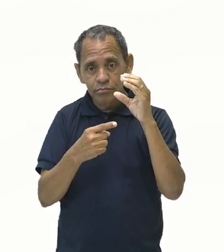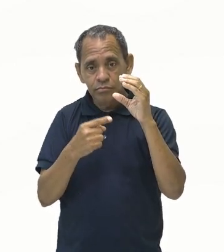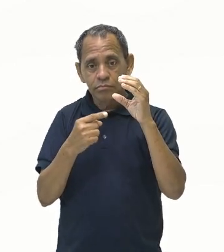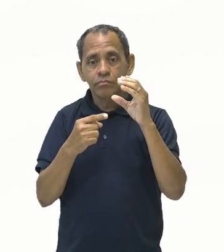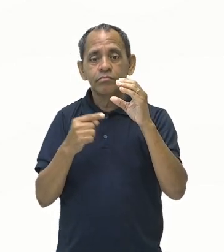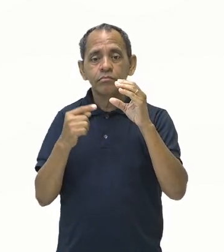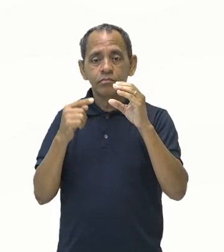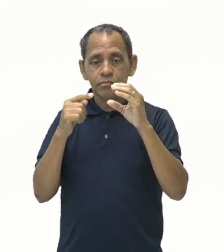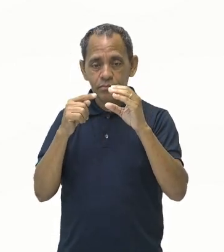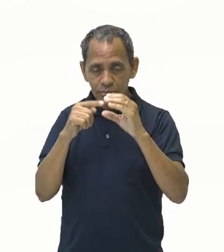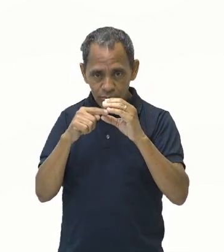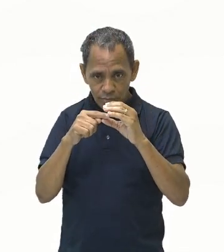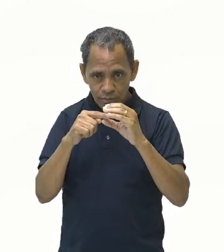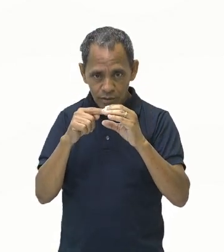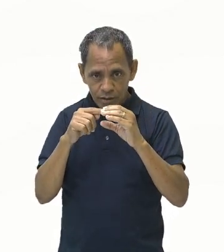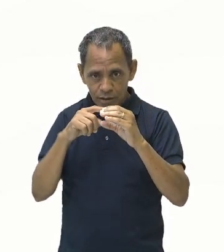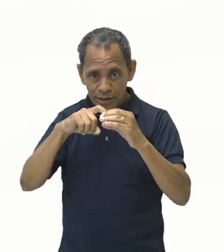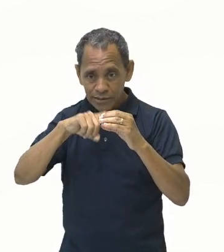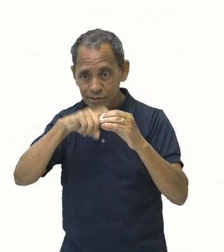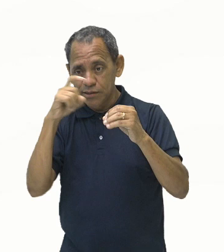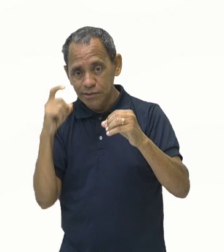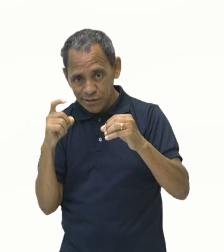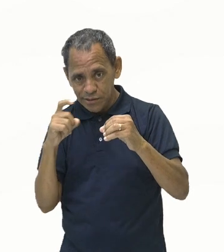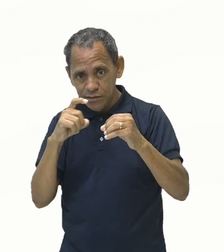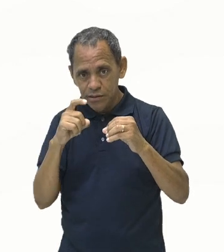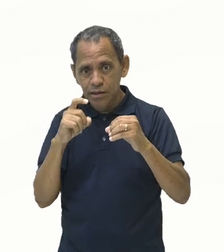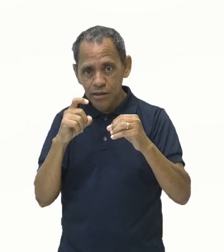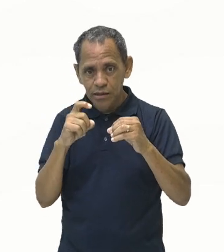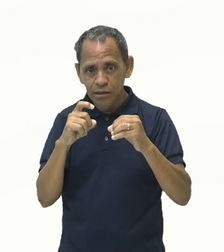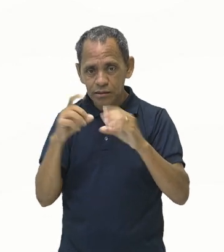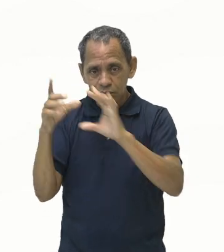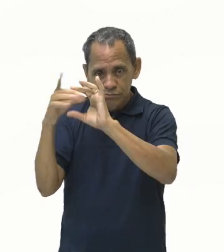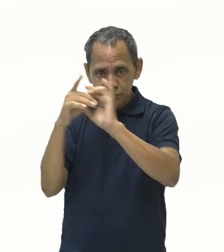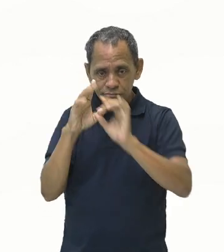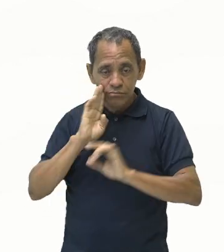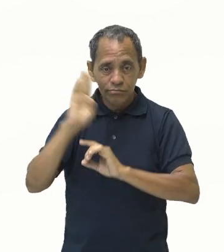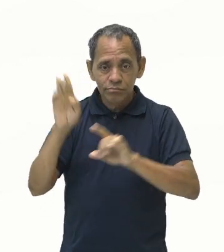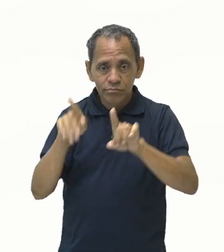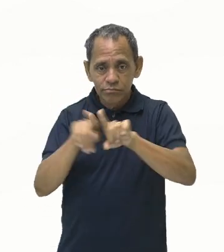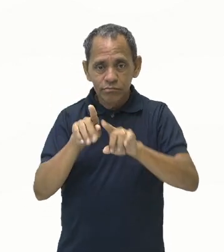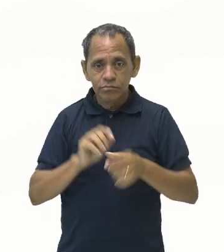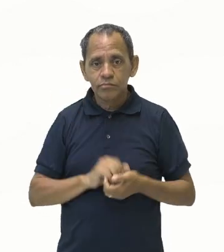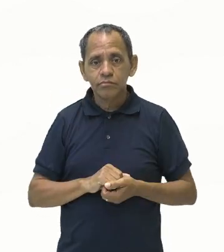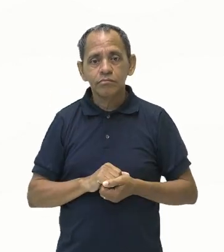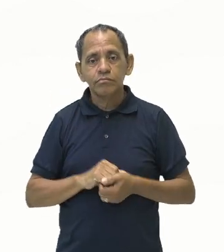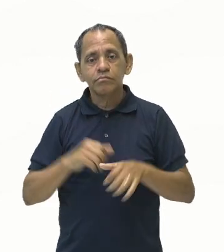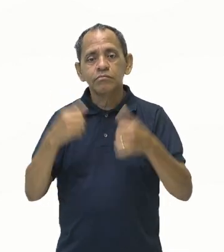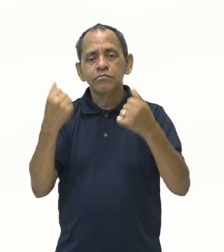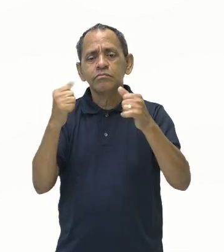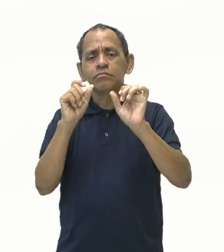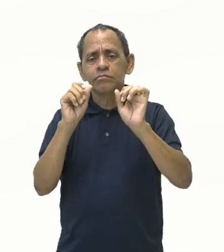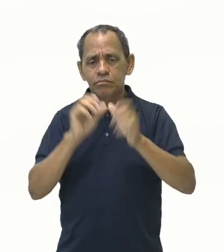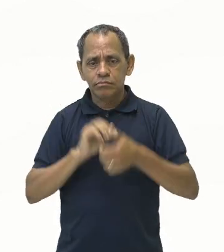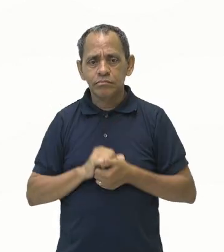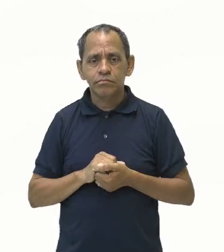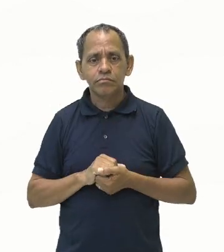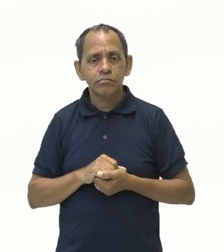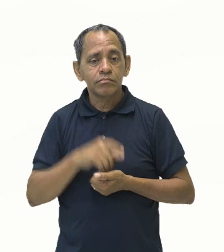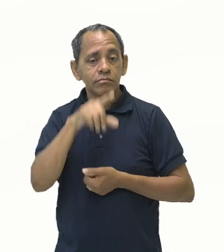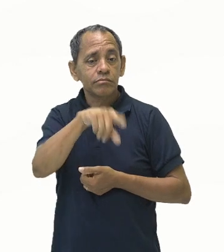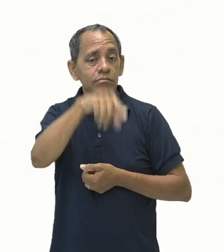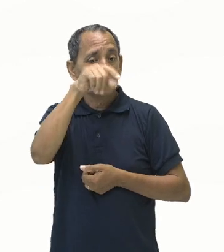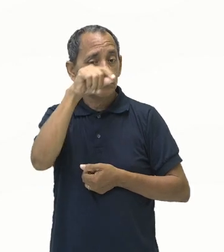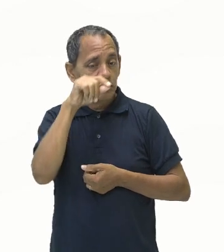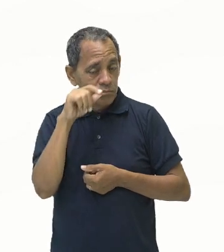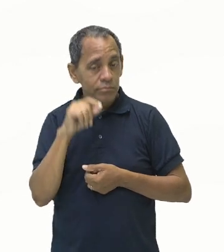saindo da cadeia principal. Então, para você saber que ela é ramificada ou não, você tem que selecionar a cadeia